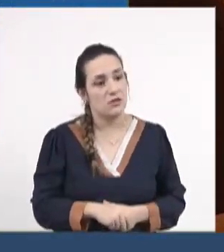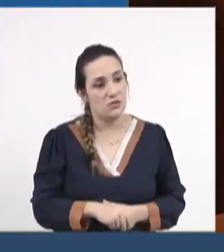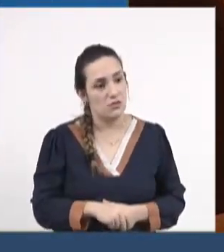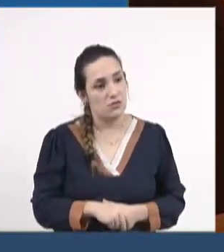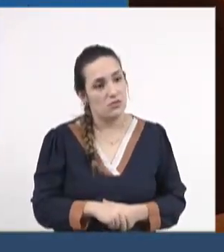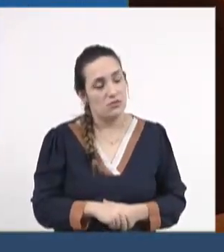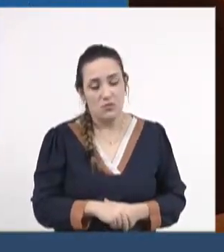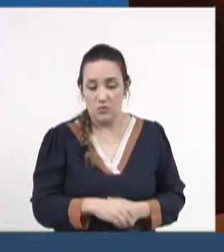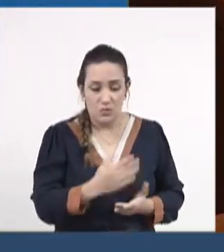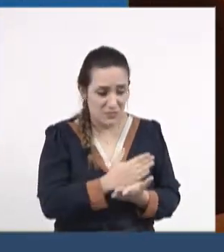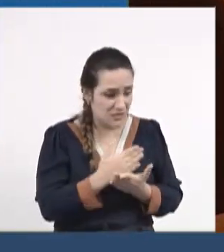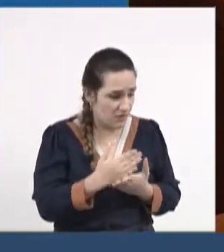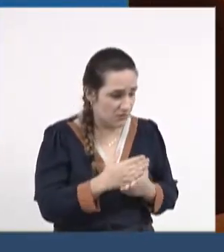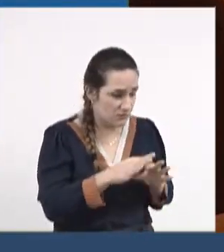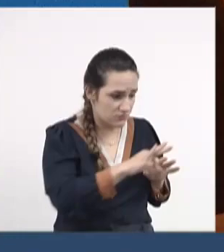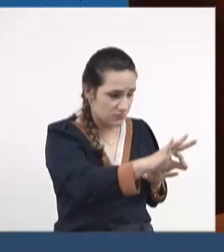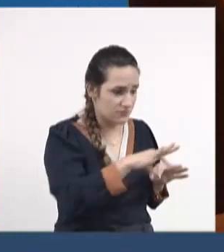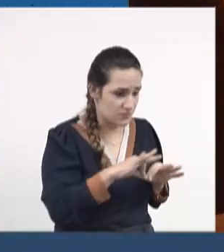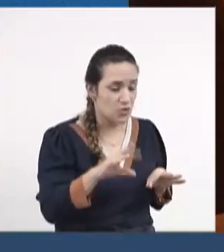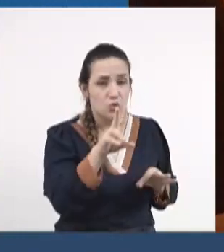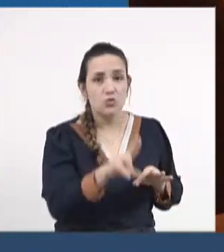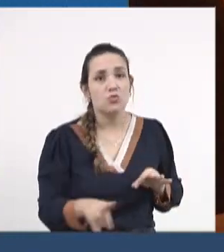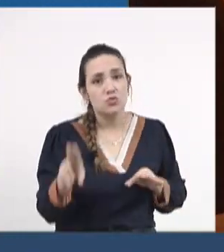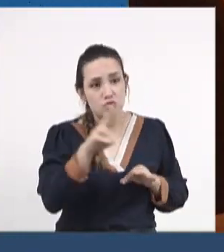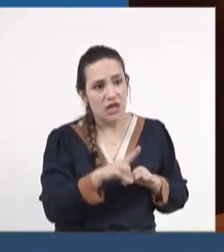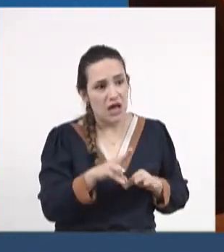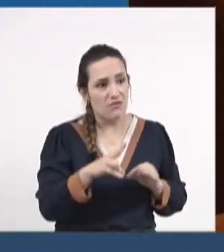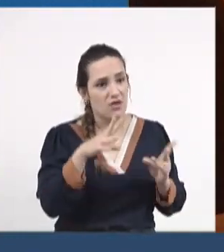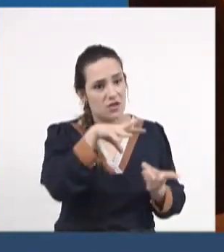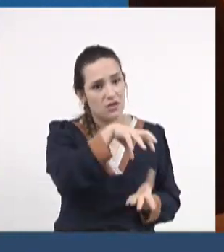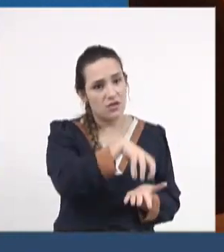propriedades e usava os indígenas como mão de obra.